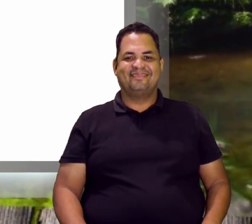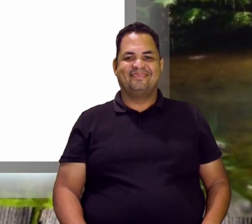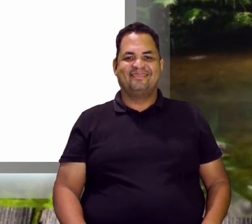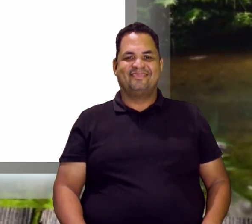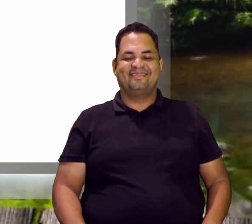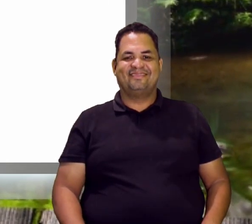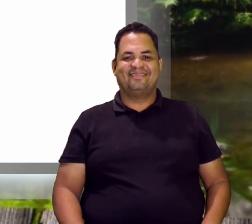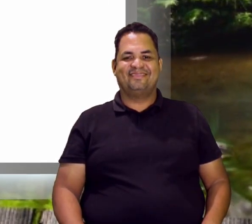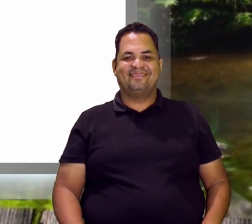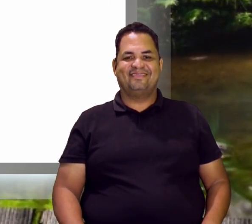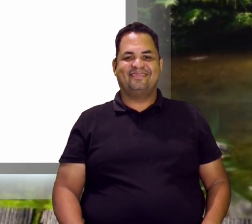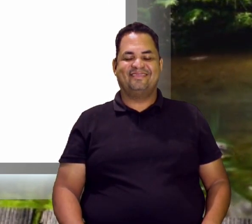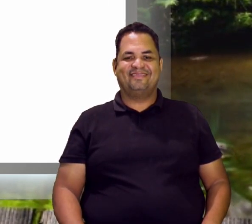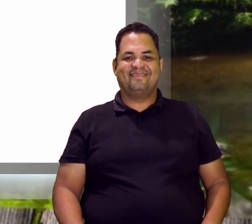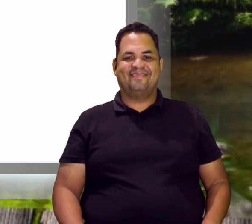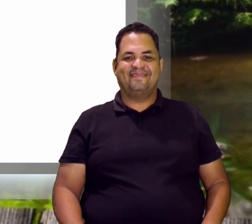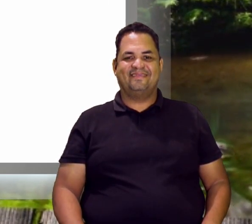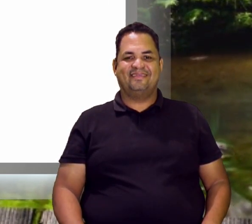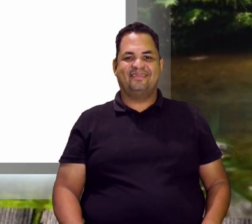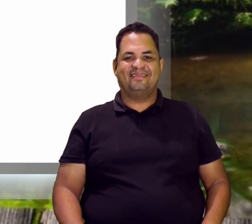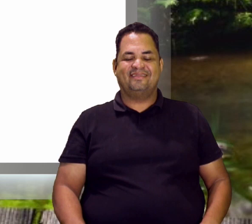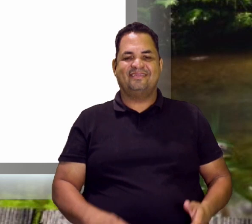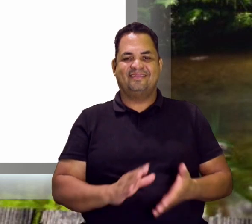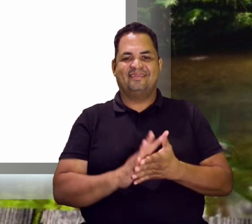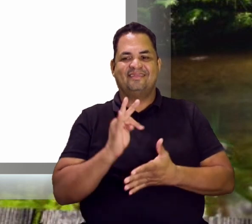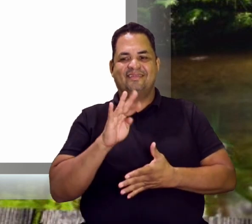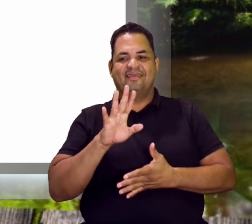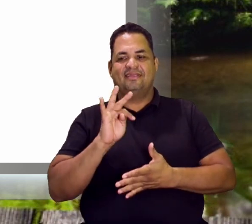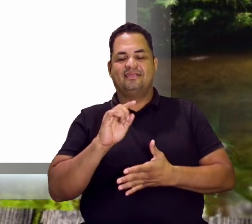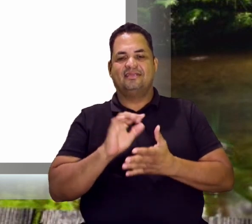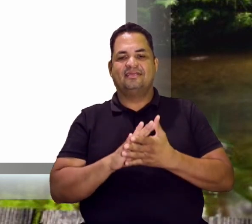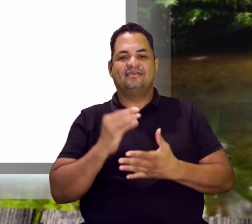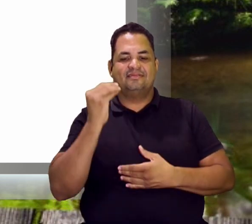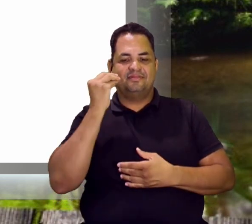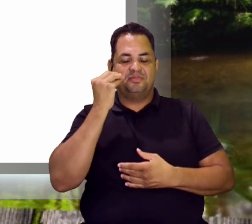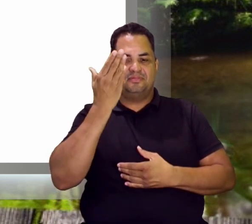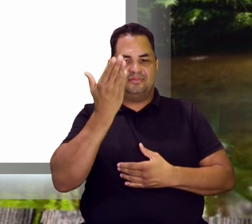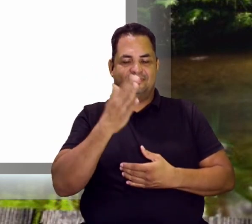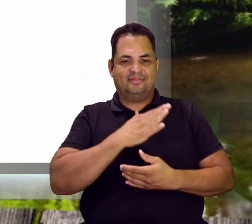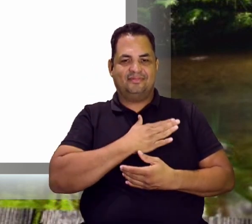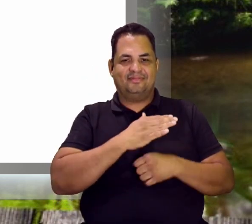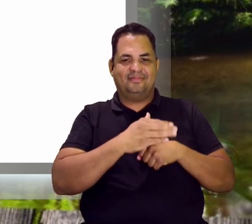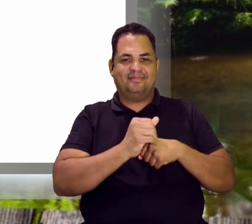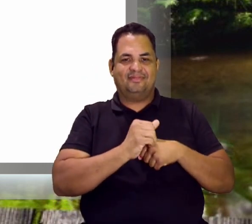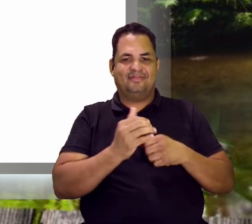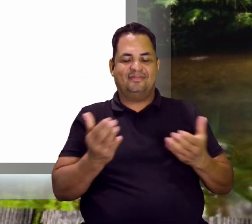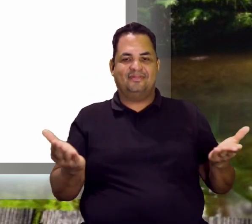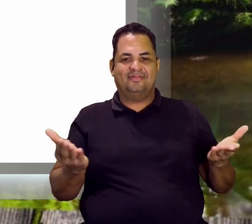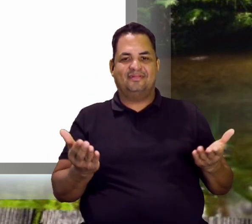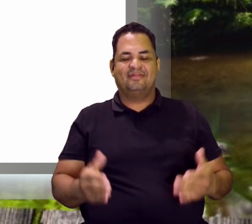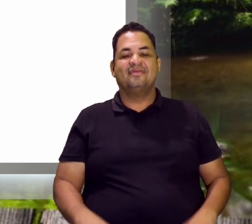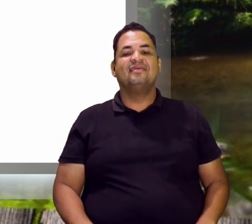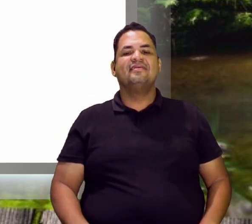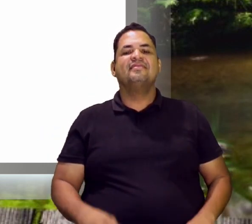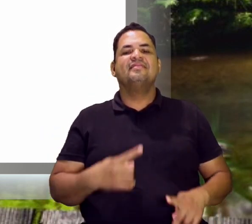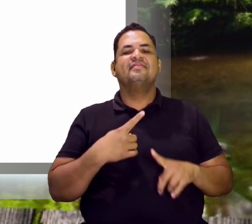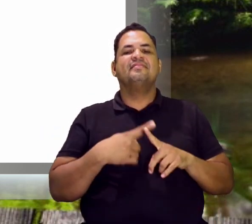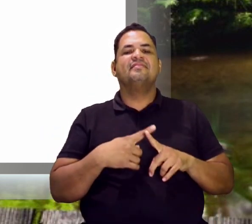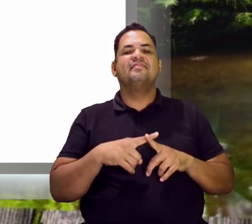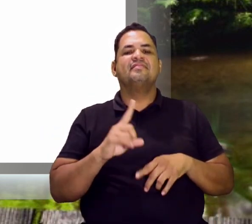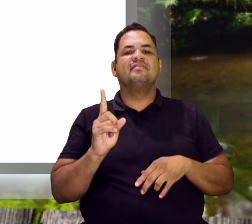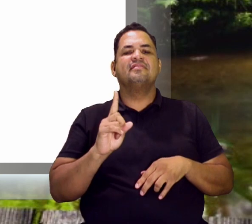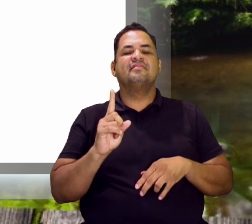tá top, né? A nossa Thalita querida. Beijo, né, Thalita? Ó, por que eles não